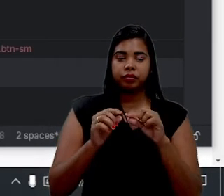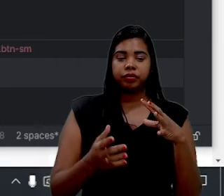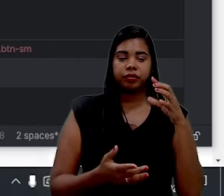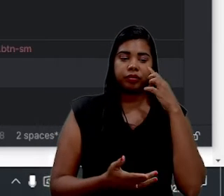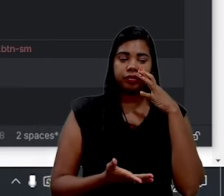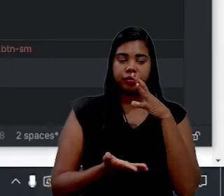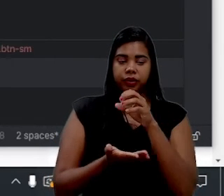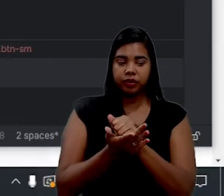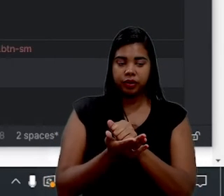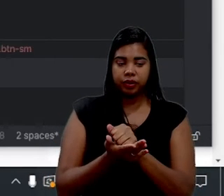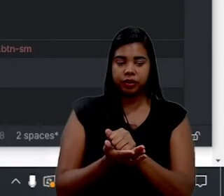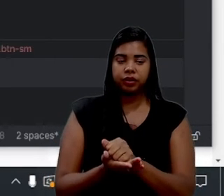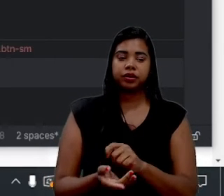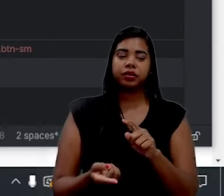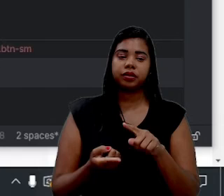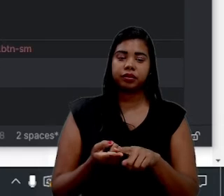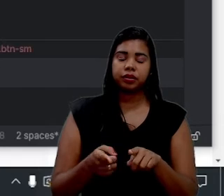né?